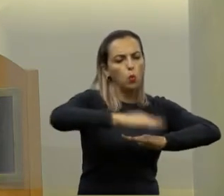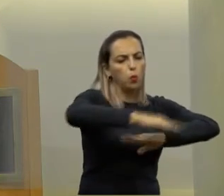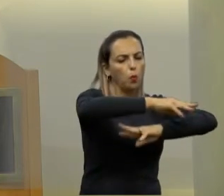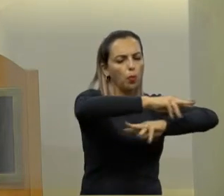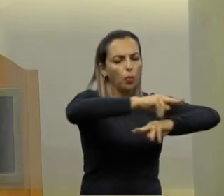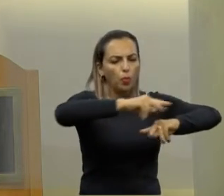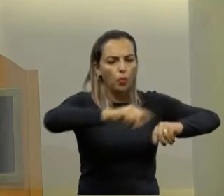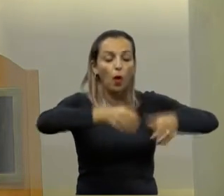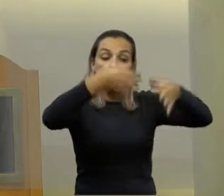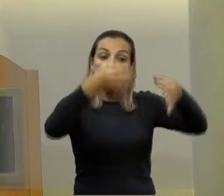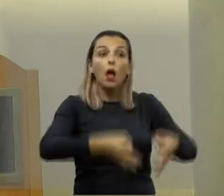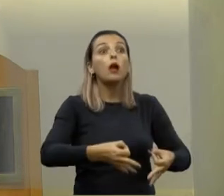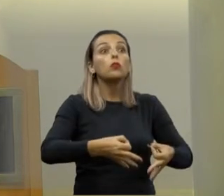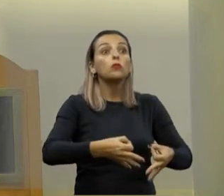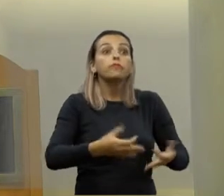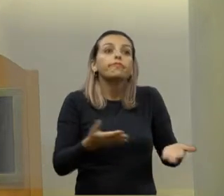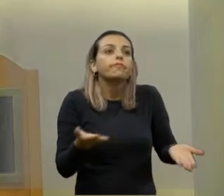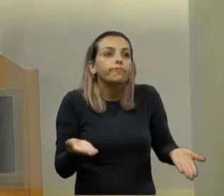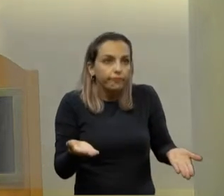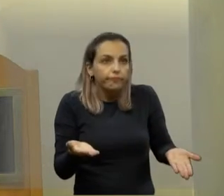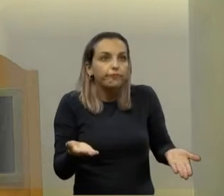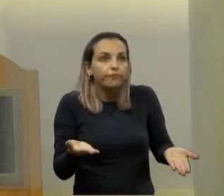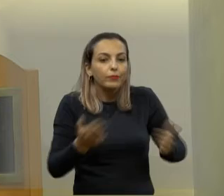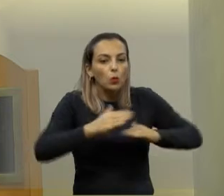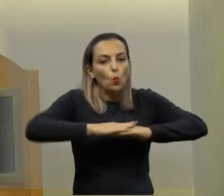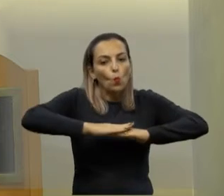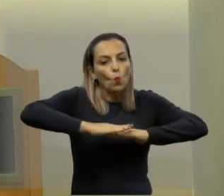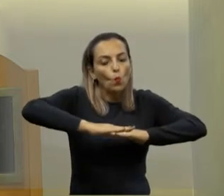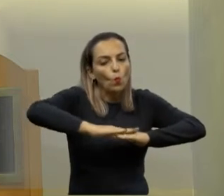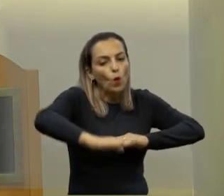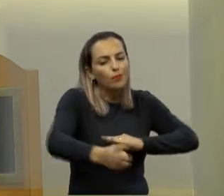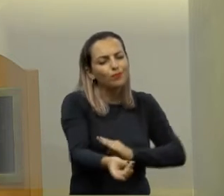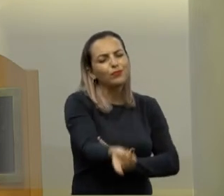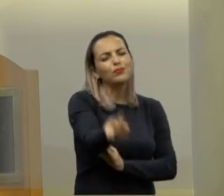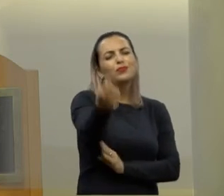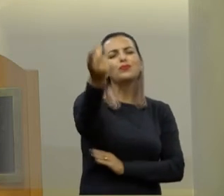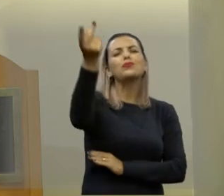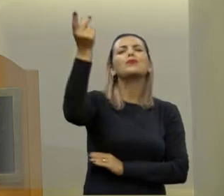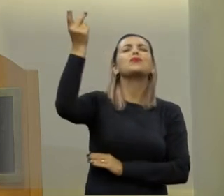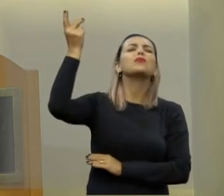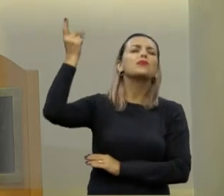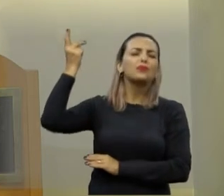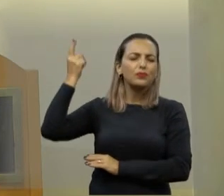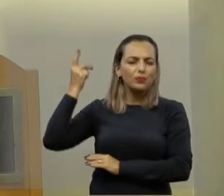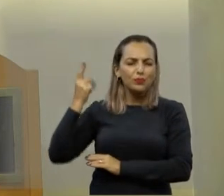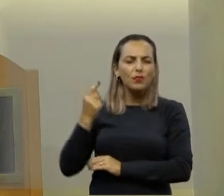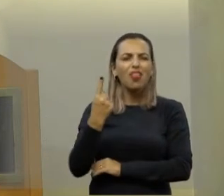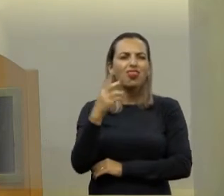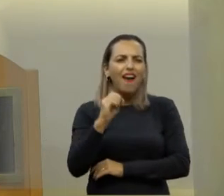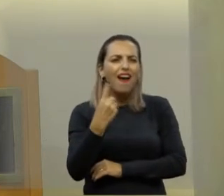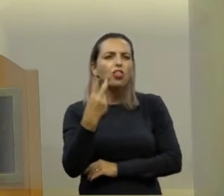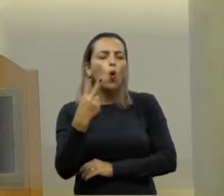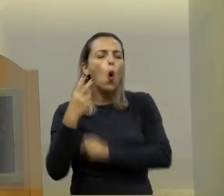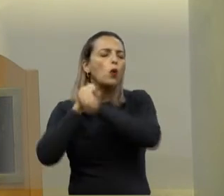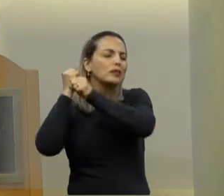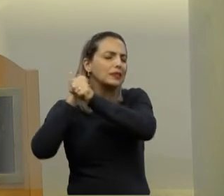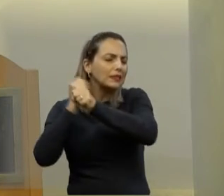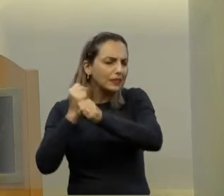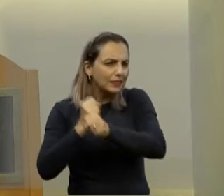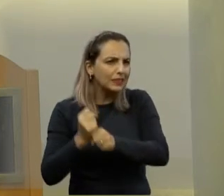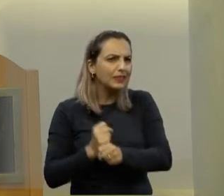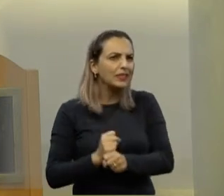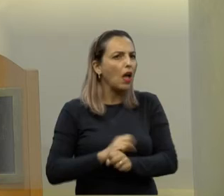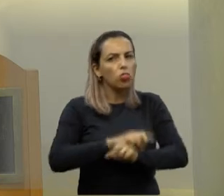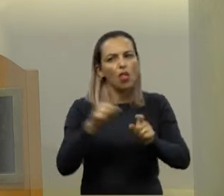massa asfáltica e esse a foto Gerson ele vai durar de 10 a 12 anos não